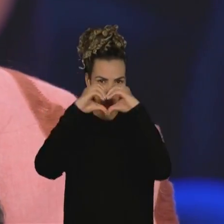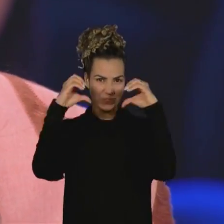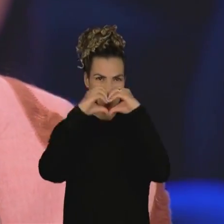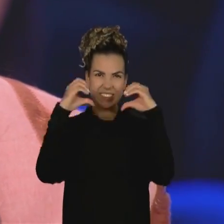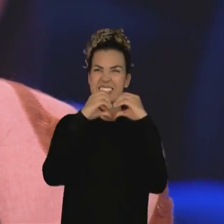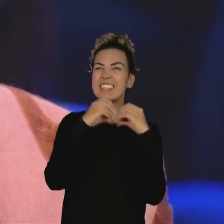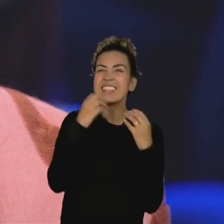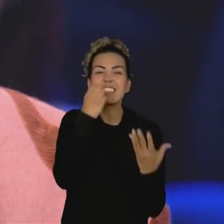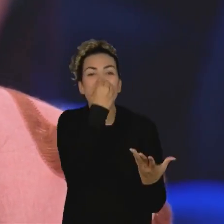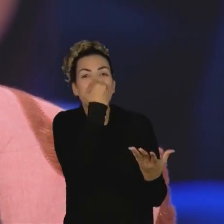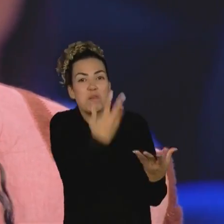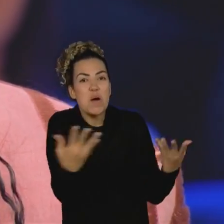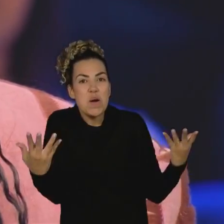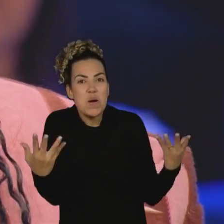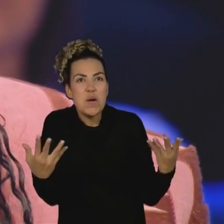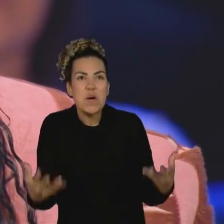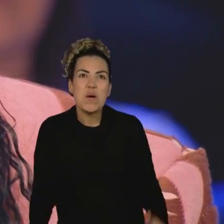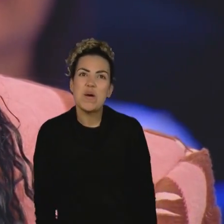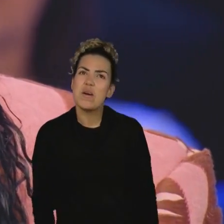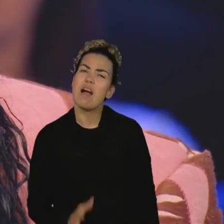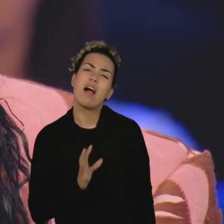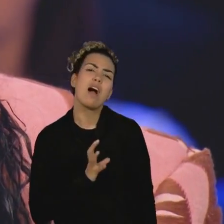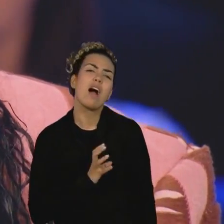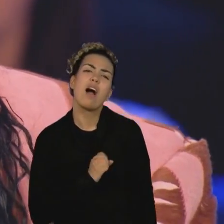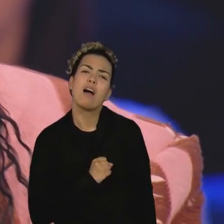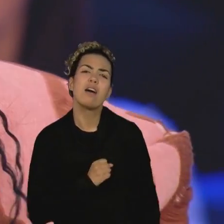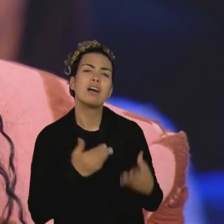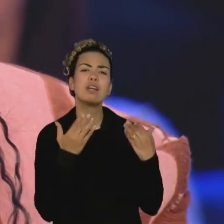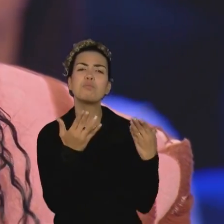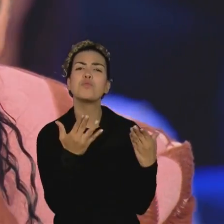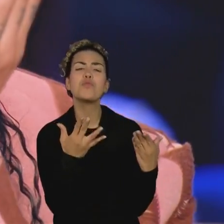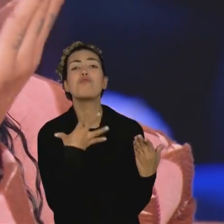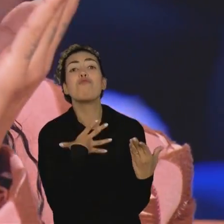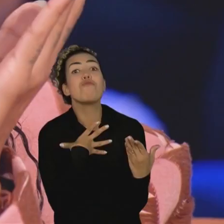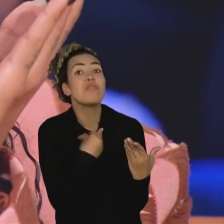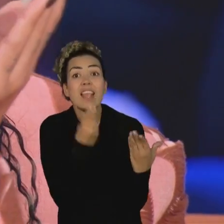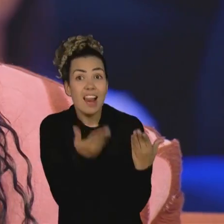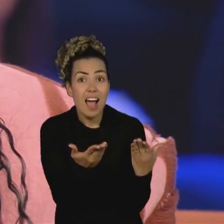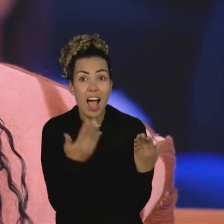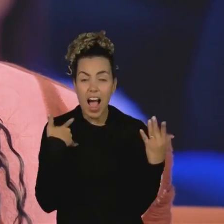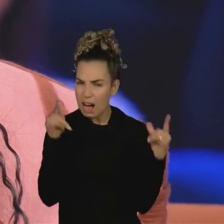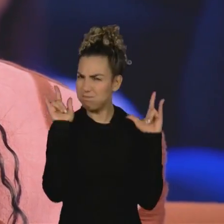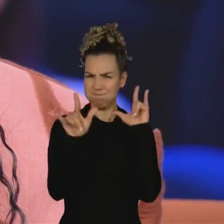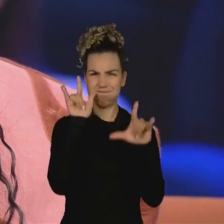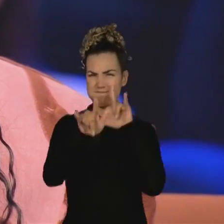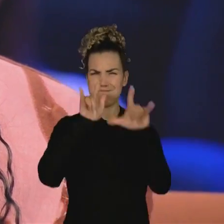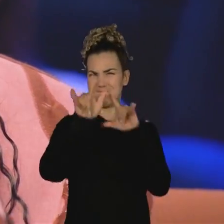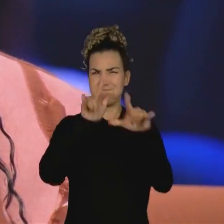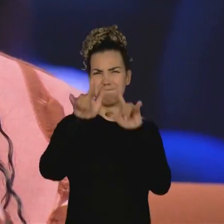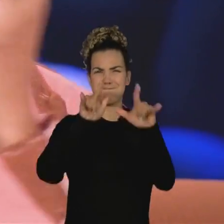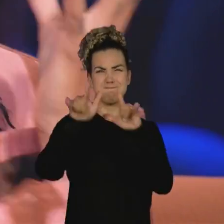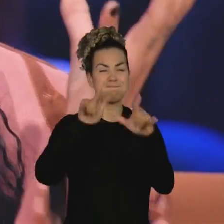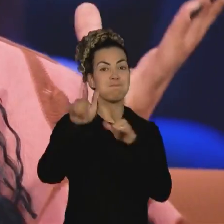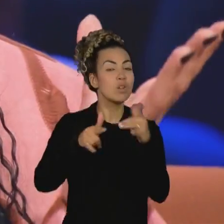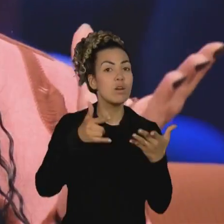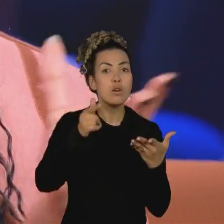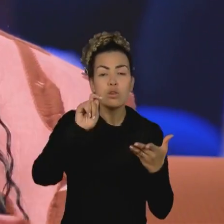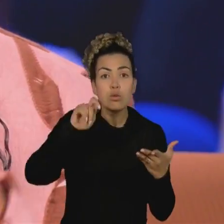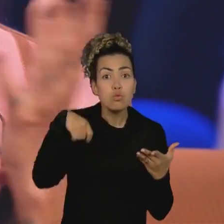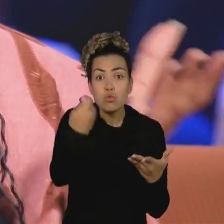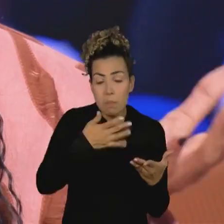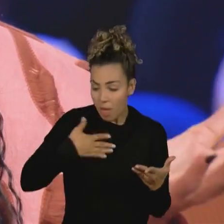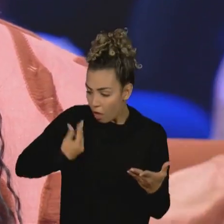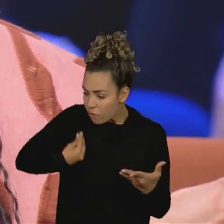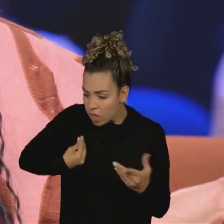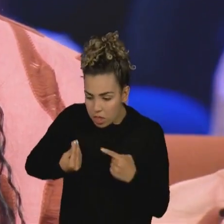Ai, coisa muito amor. Boa. Muito amor, muito filha. Obrigado. Minha filha, eu te amo muito, eu amo você. Você é a maior vitória da minha vida.